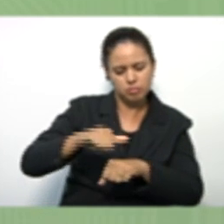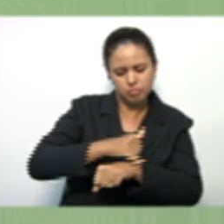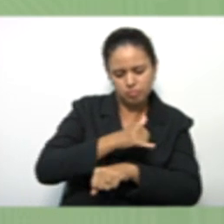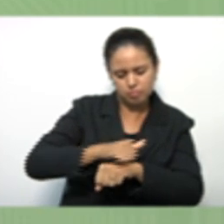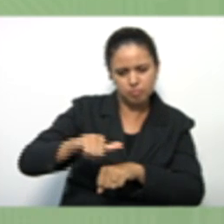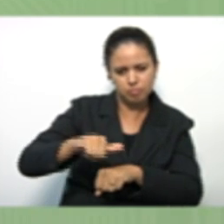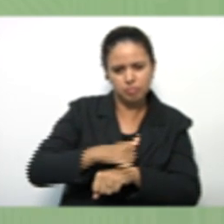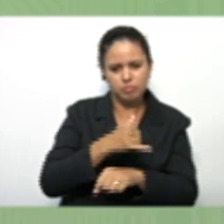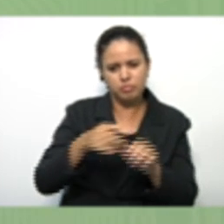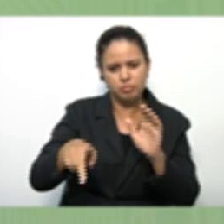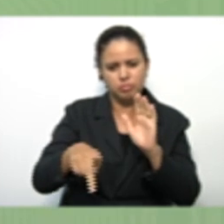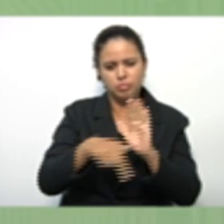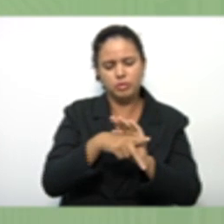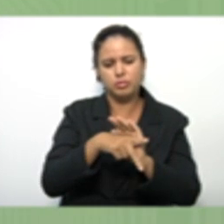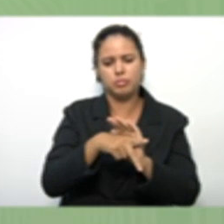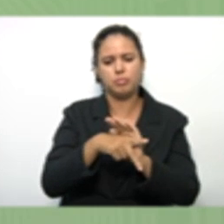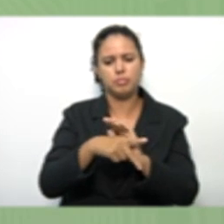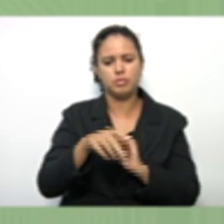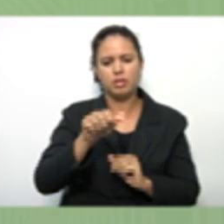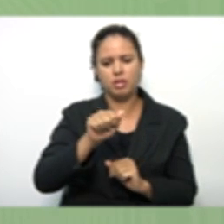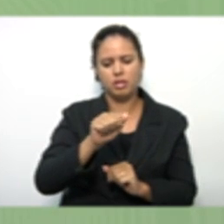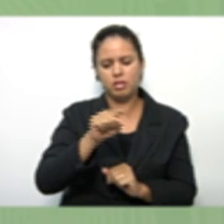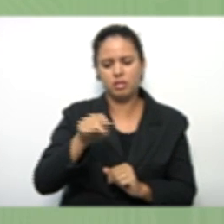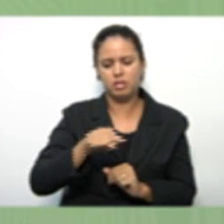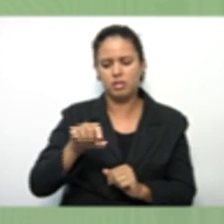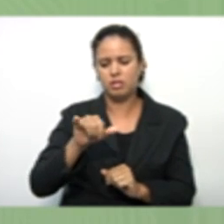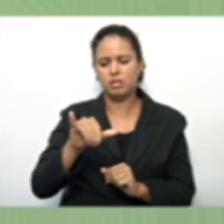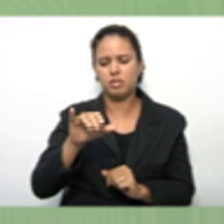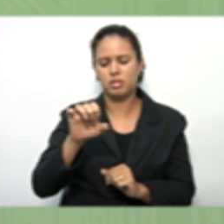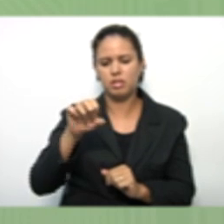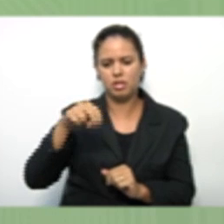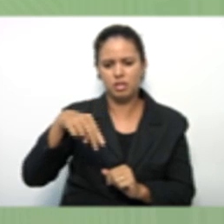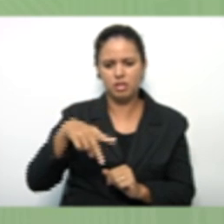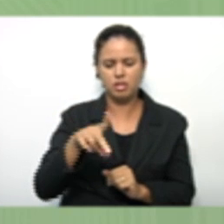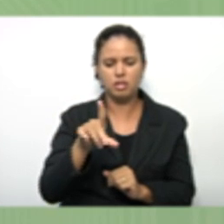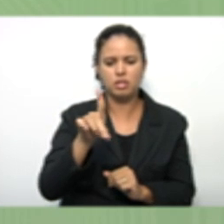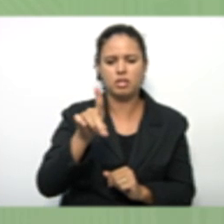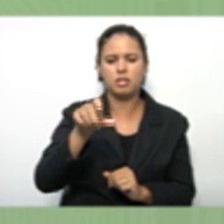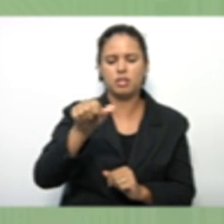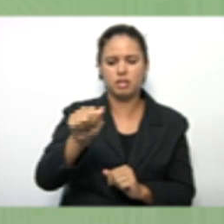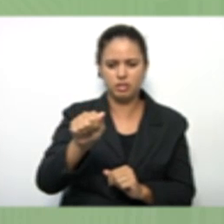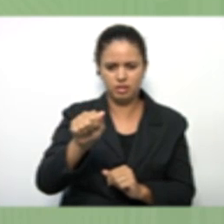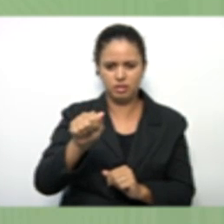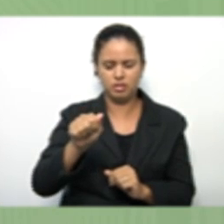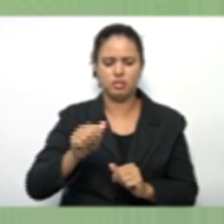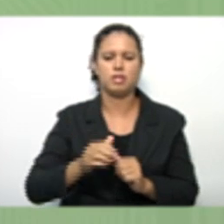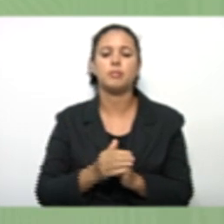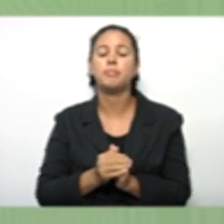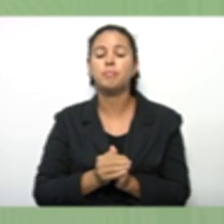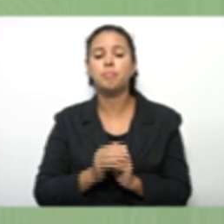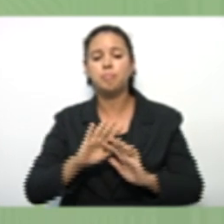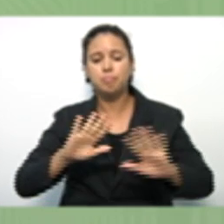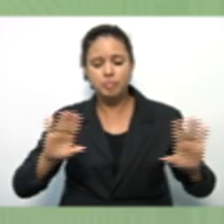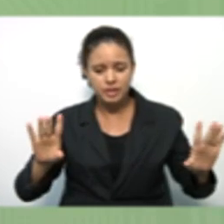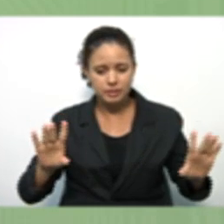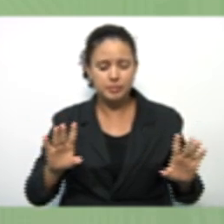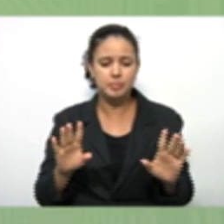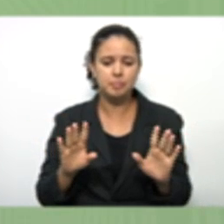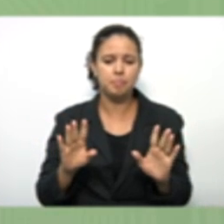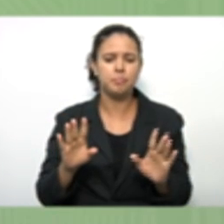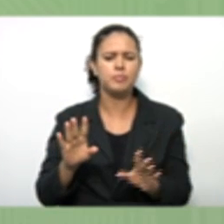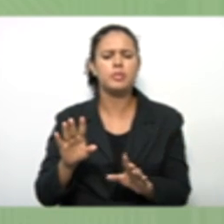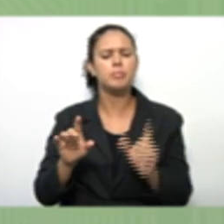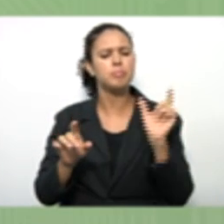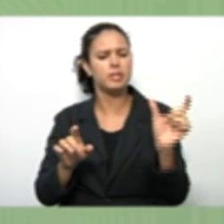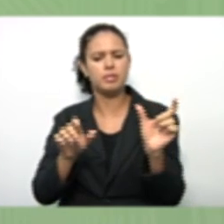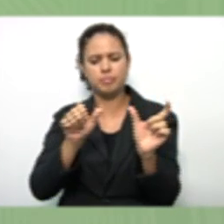quando professora, o que é esse tal do azienda? Os alunos estão desesperados aqui querendo saber a azienda. Nós vamos chegar nas aziendas daqui a pouquinho. Agora vamos ver o